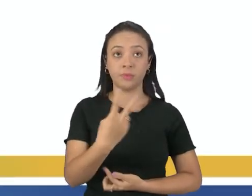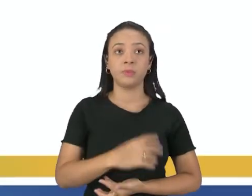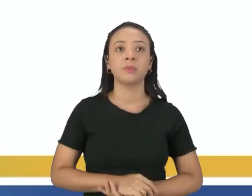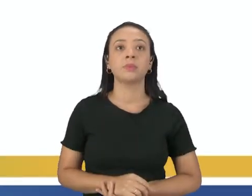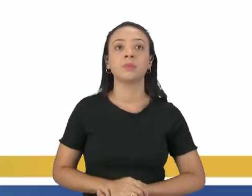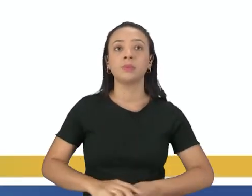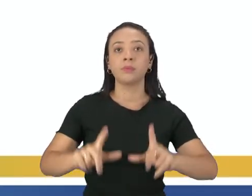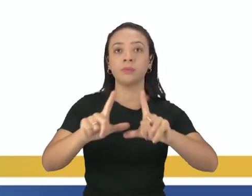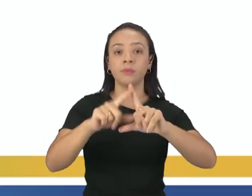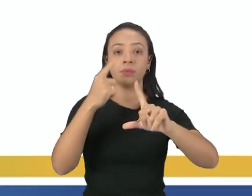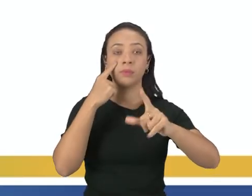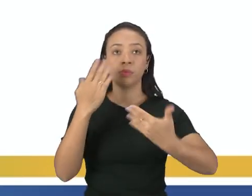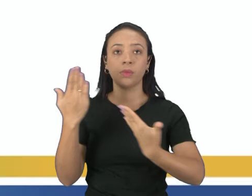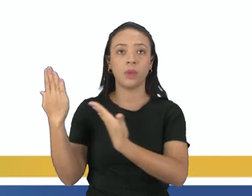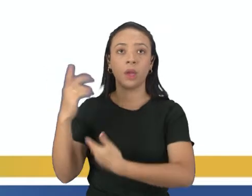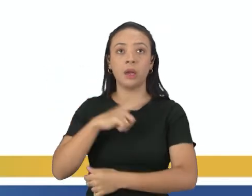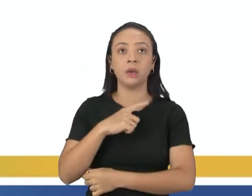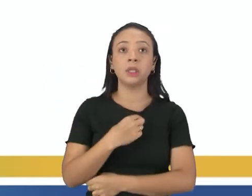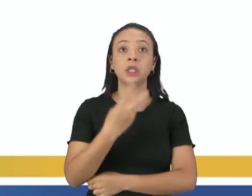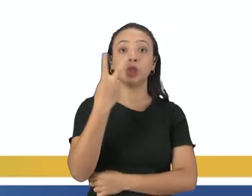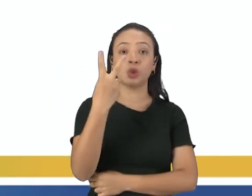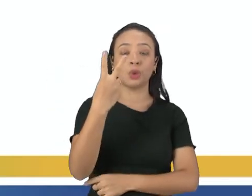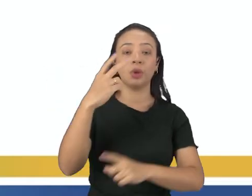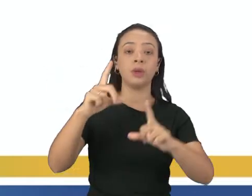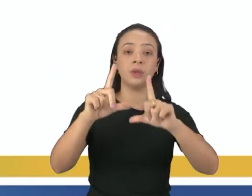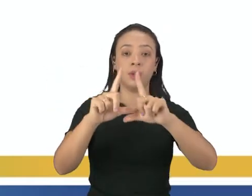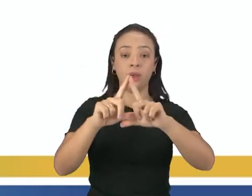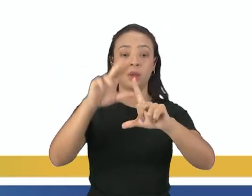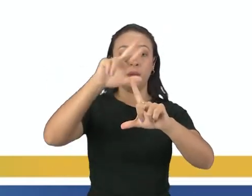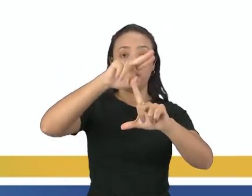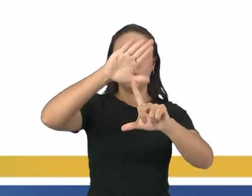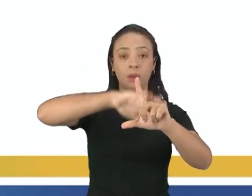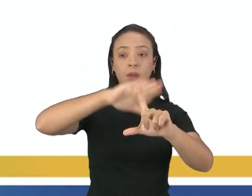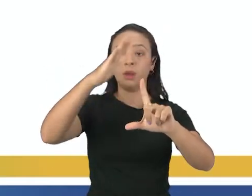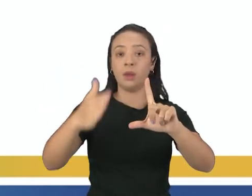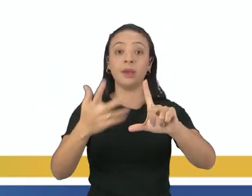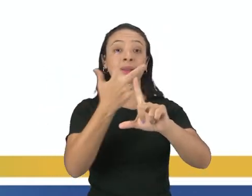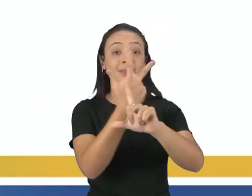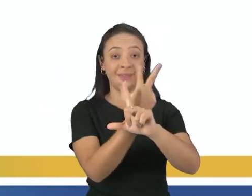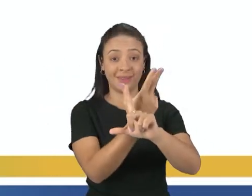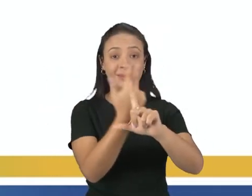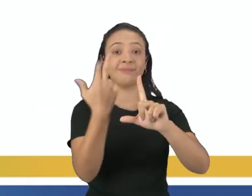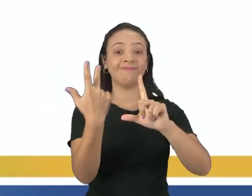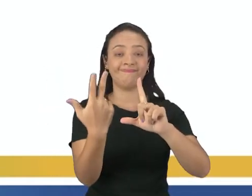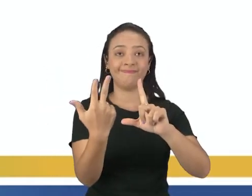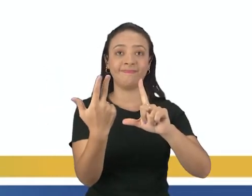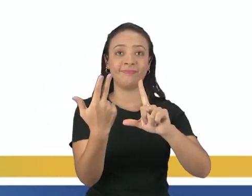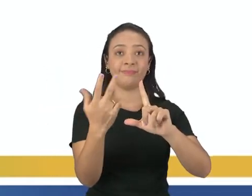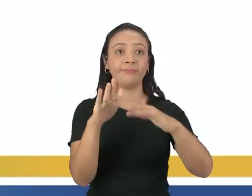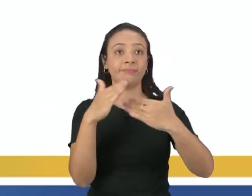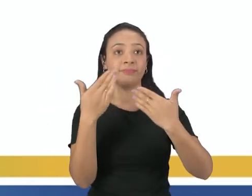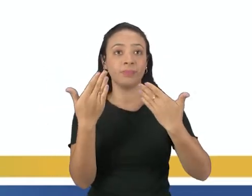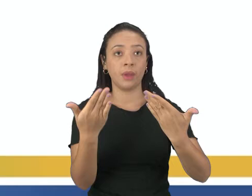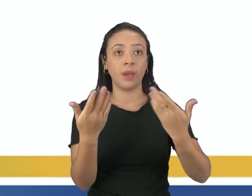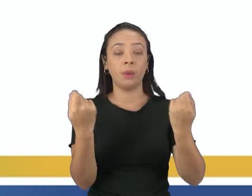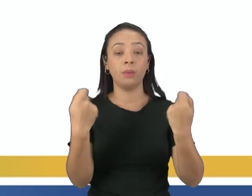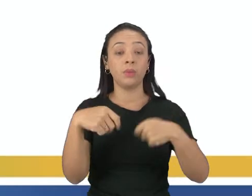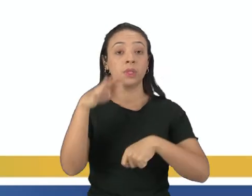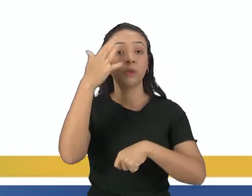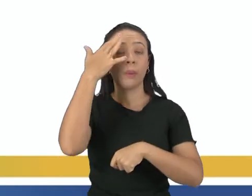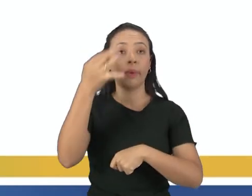que o triângulo ao lado ele tem 2 lados congruentes, né? Ou seja, com a mesma medida. Então,